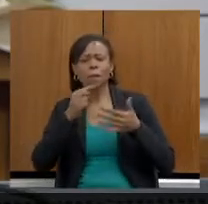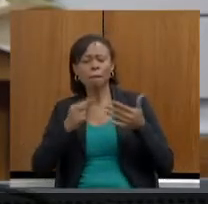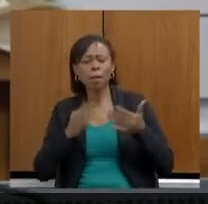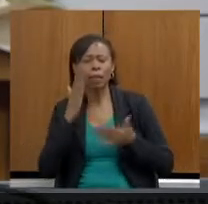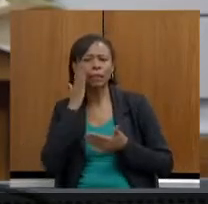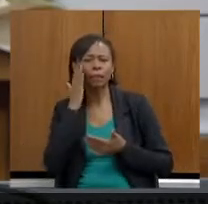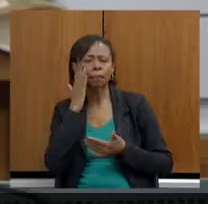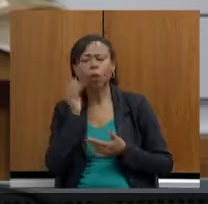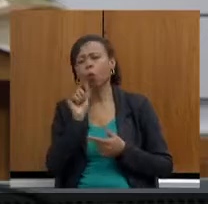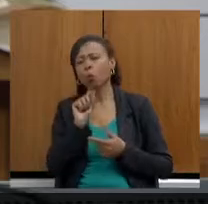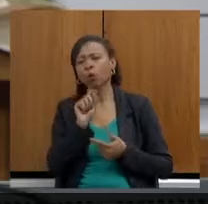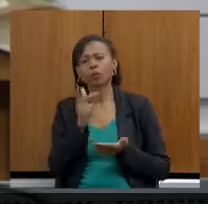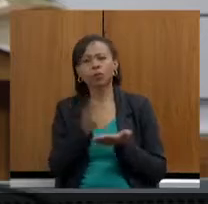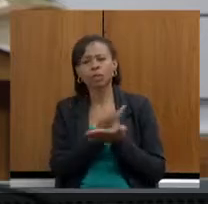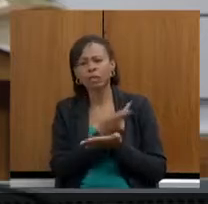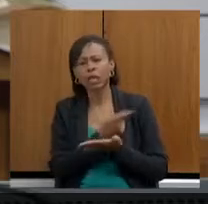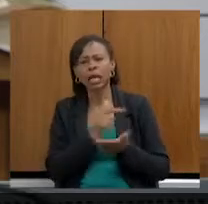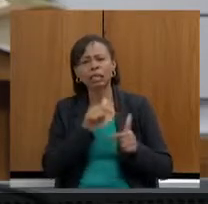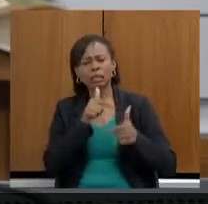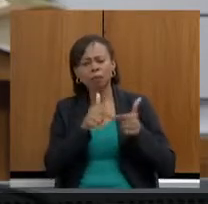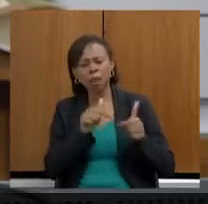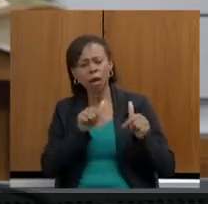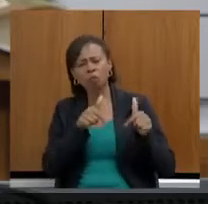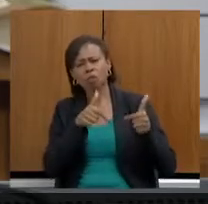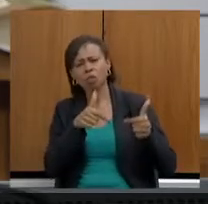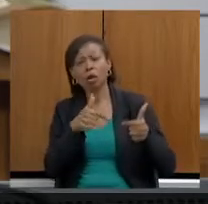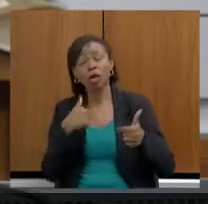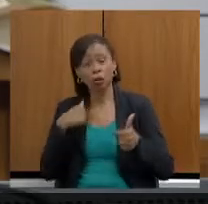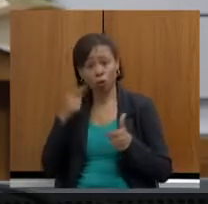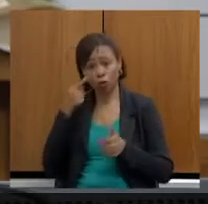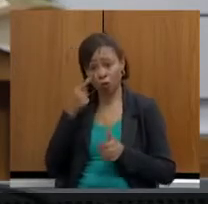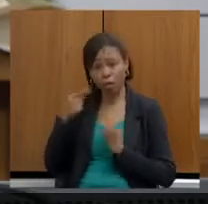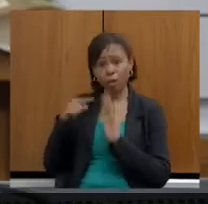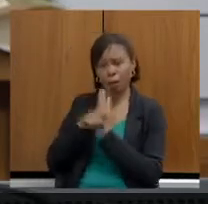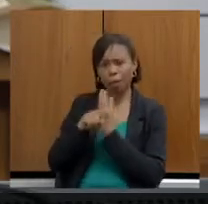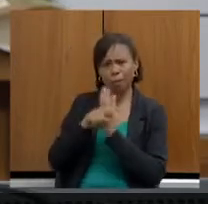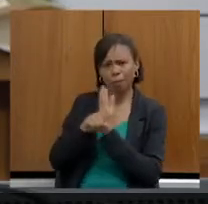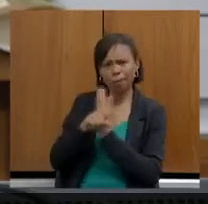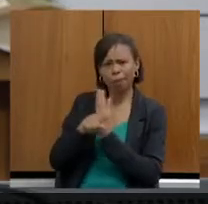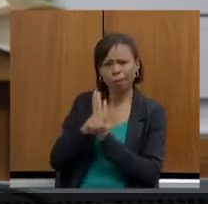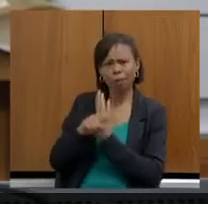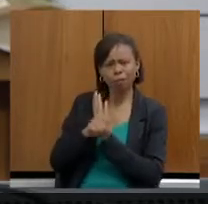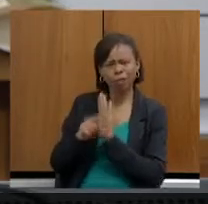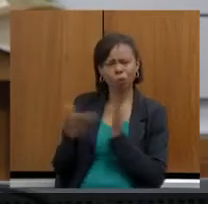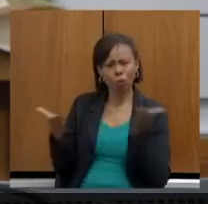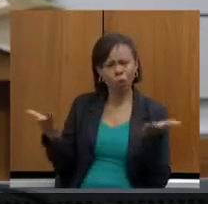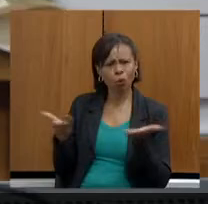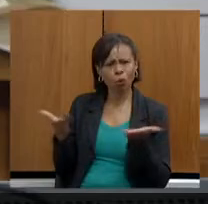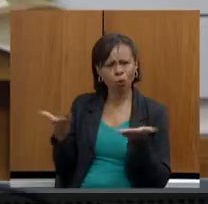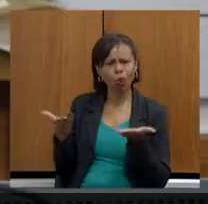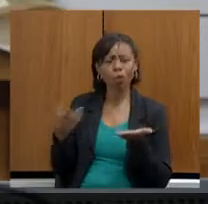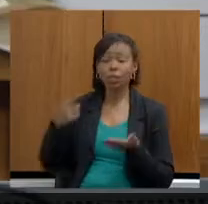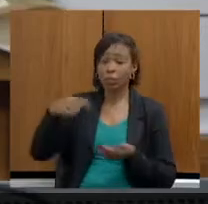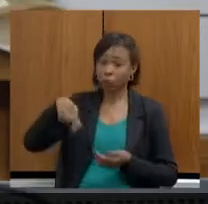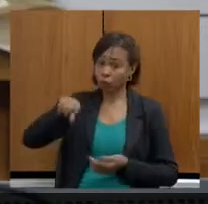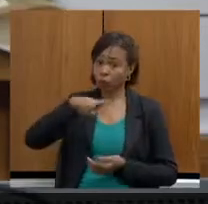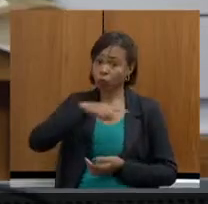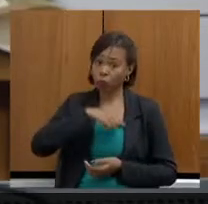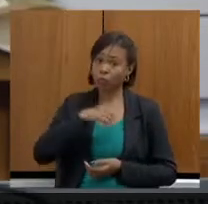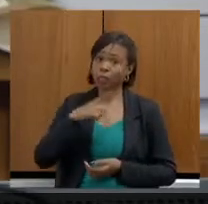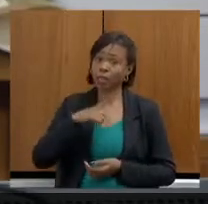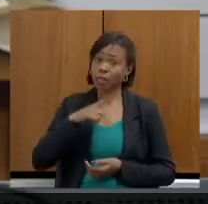mola não quer saber muito de todas as coisas todos esses detalhes eu tô vendo as perguntas sendo feitas aqui hoje eu acho que que nós temos